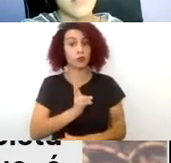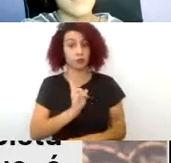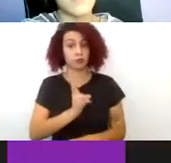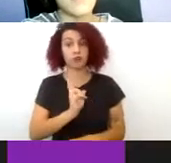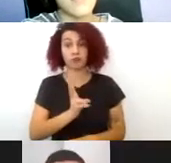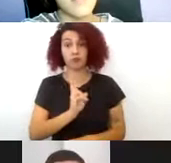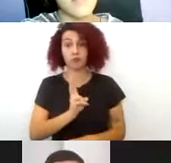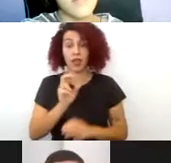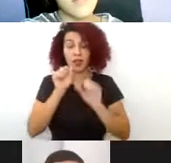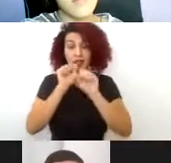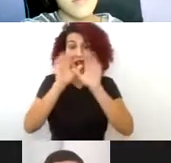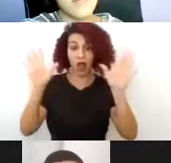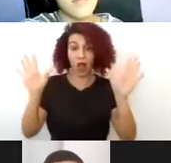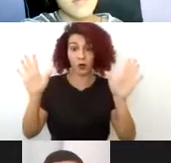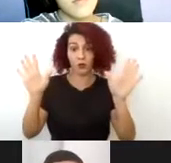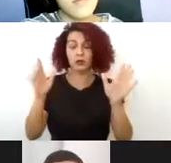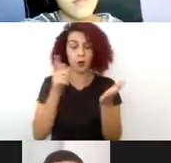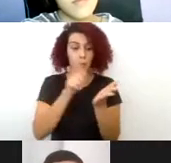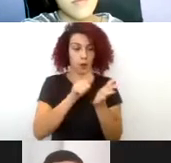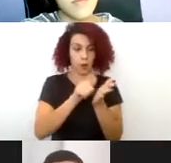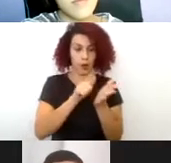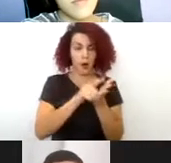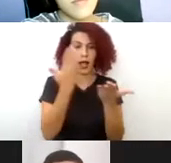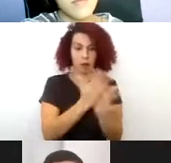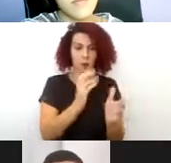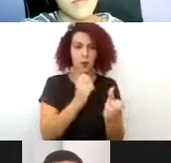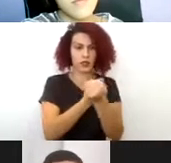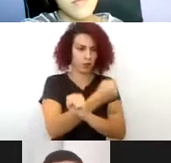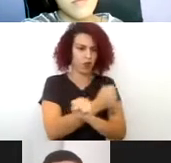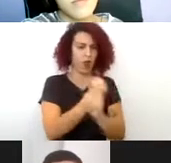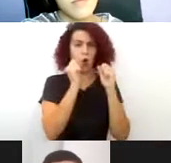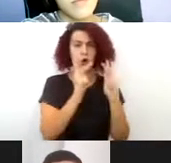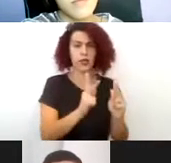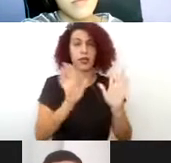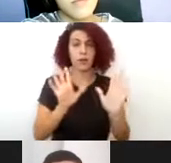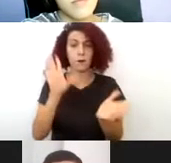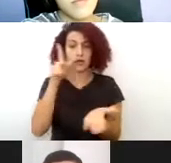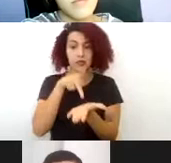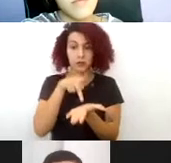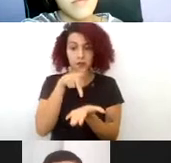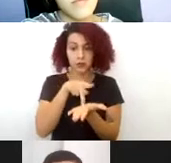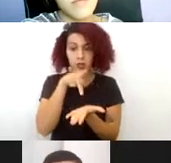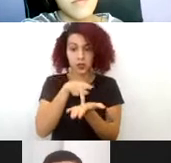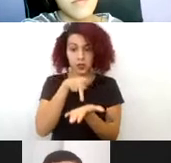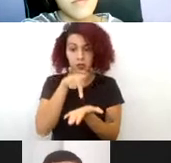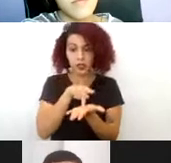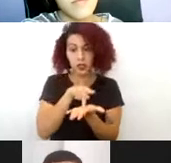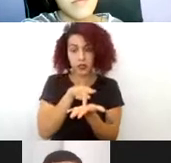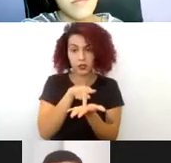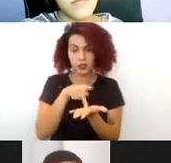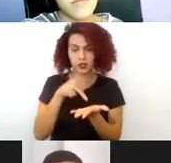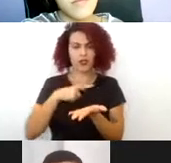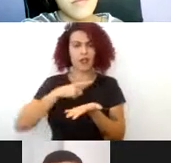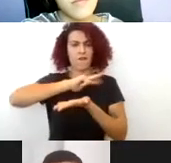Ah tá então acabou no papel em 1888 a escravidão mas a escravidão no Brasil Continua em diversas fazendas